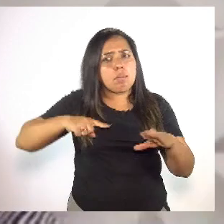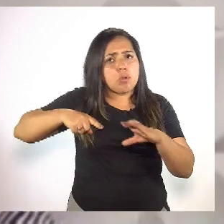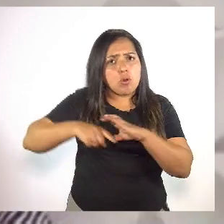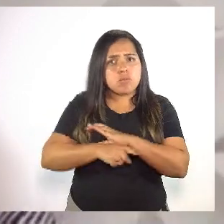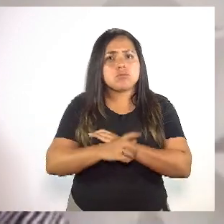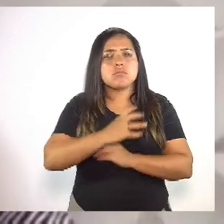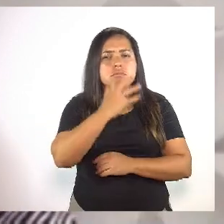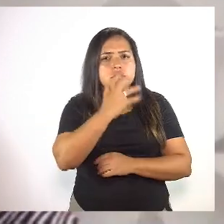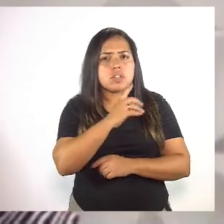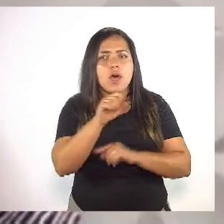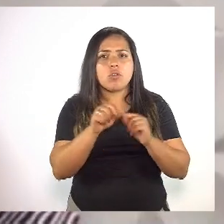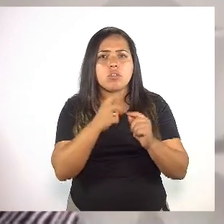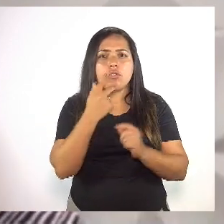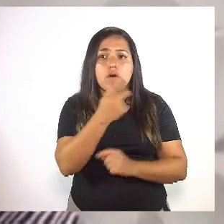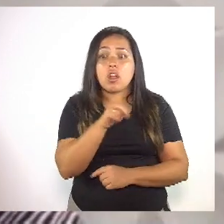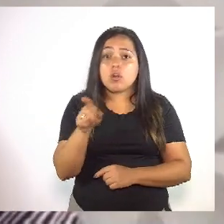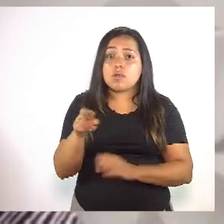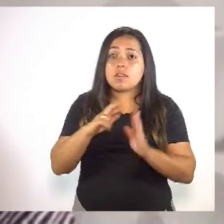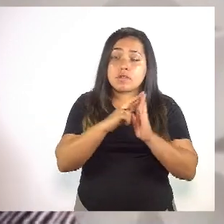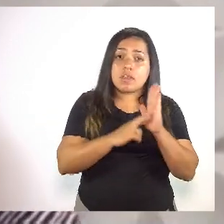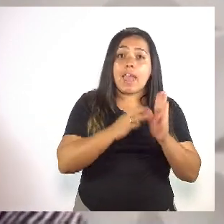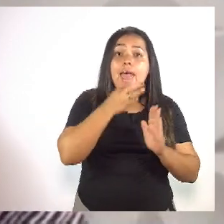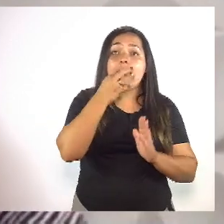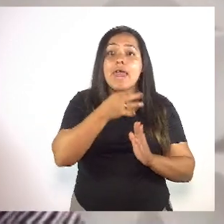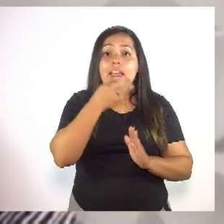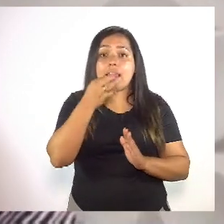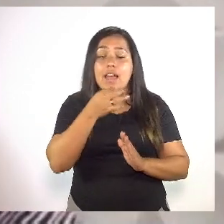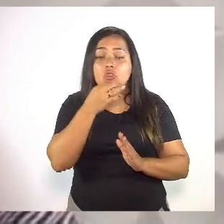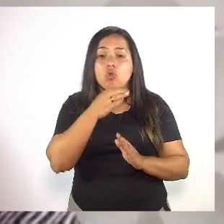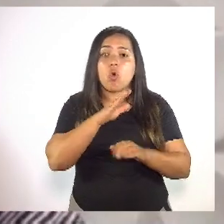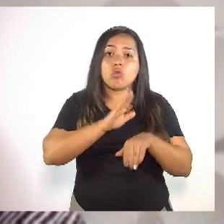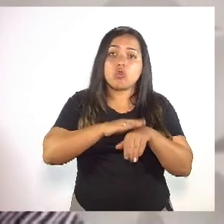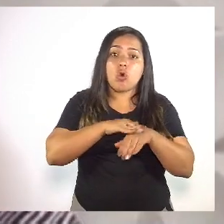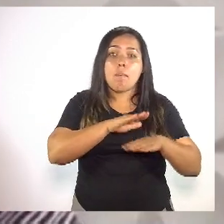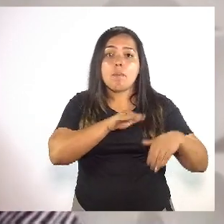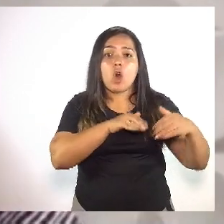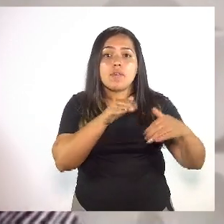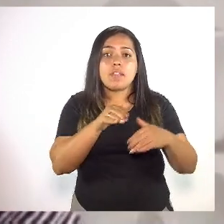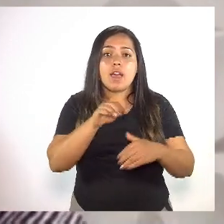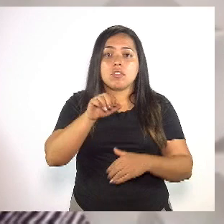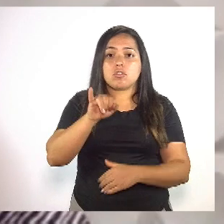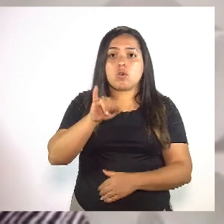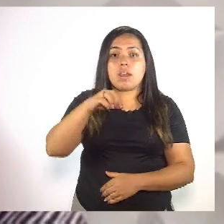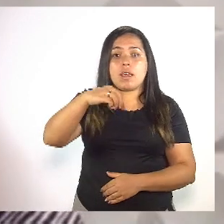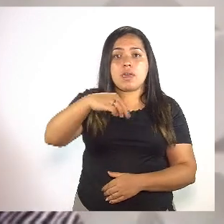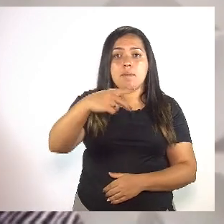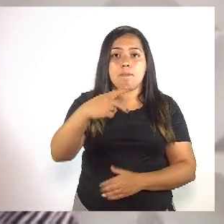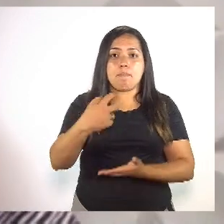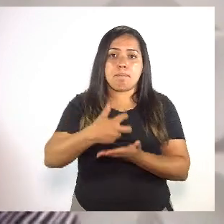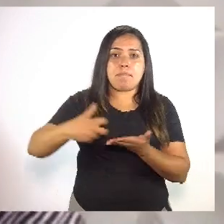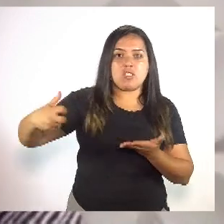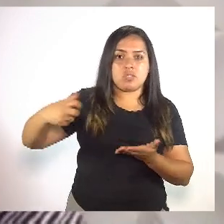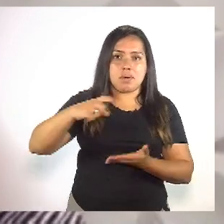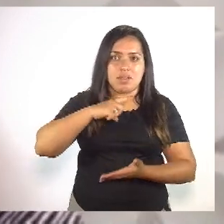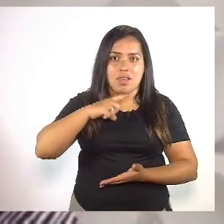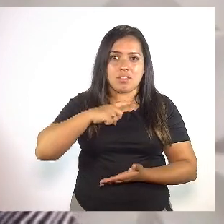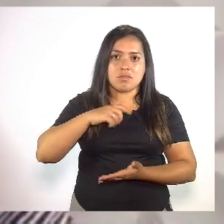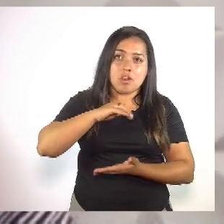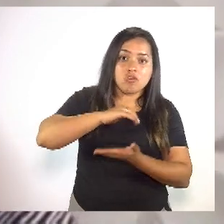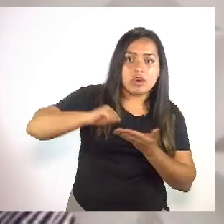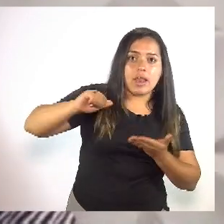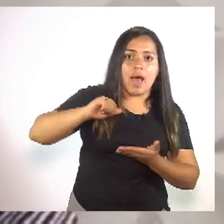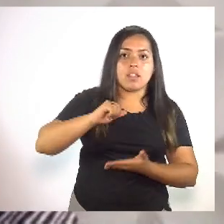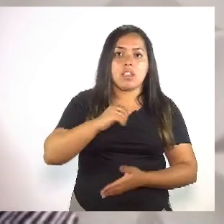Vossa Excelência foi o relator do processo de impeachment. Vossa Excelência teve a oportunidade de examinar o